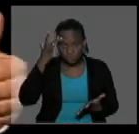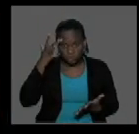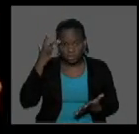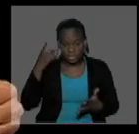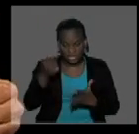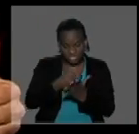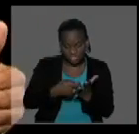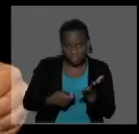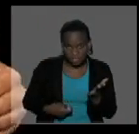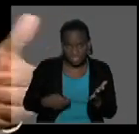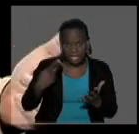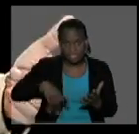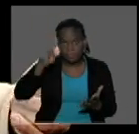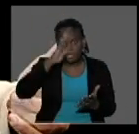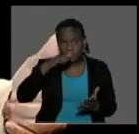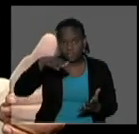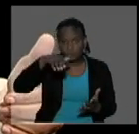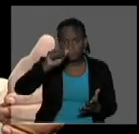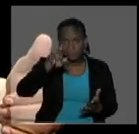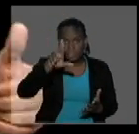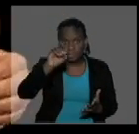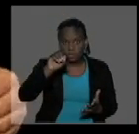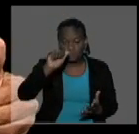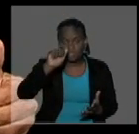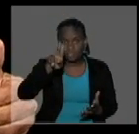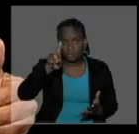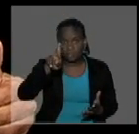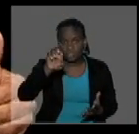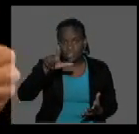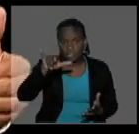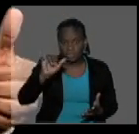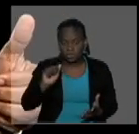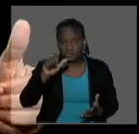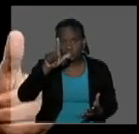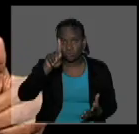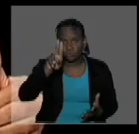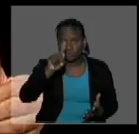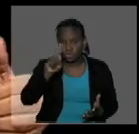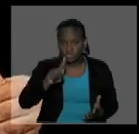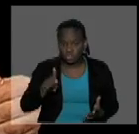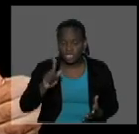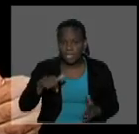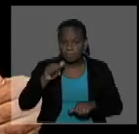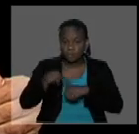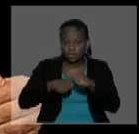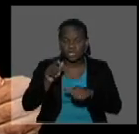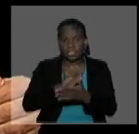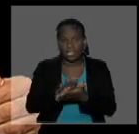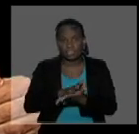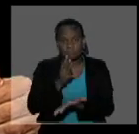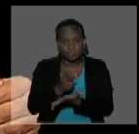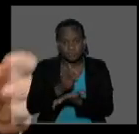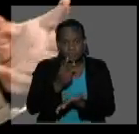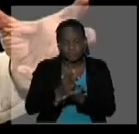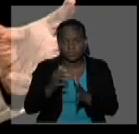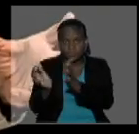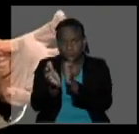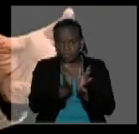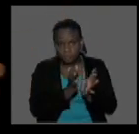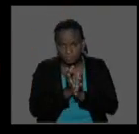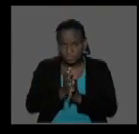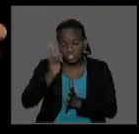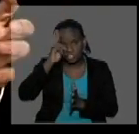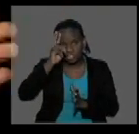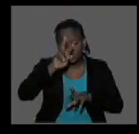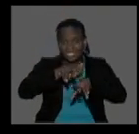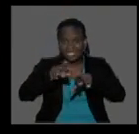autores, e aqui no Brasil, o Marco Aurélio Luz, chama das invariáveis civilizatórias. Essa história